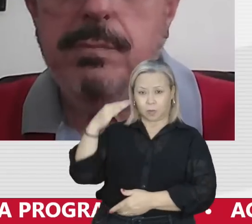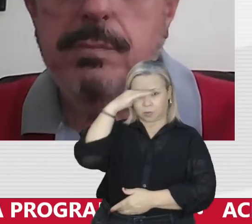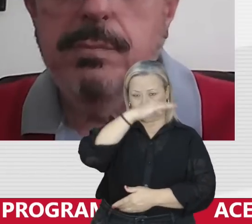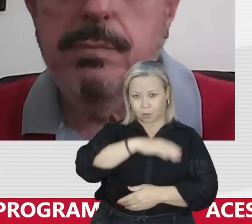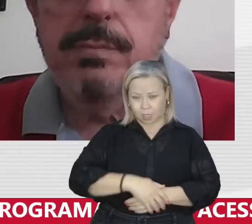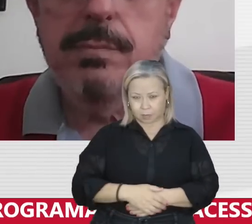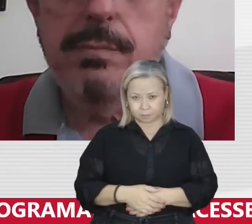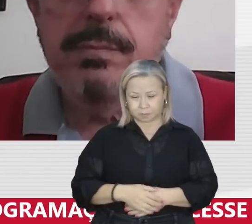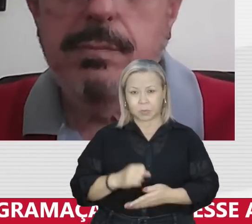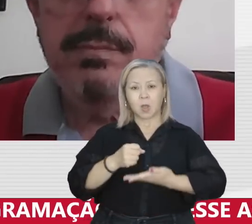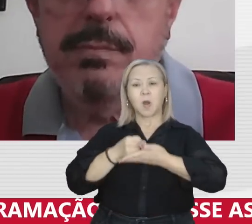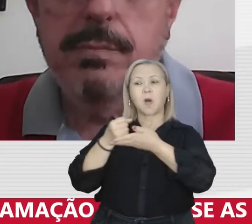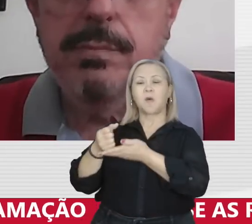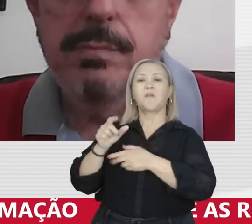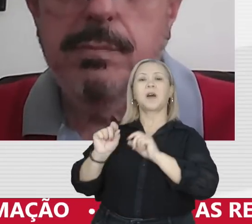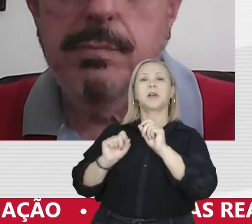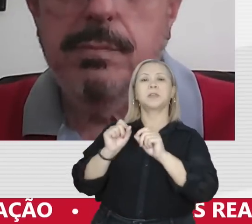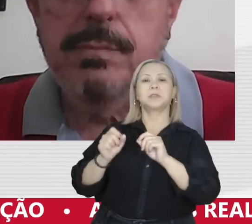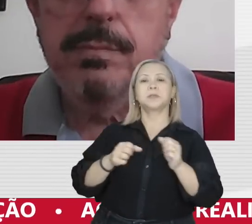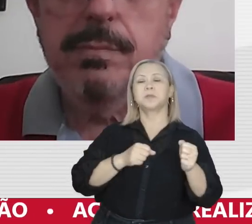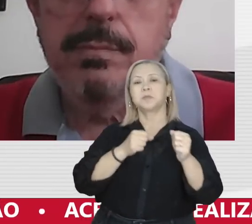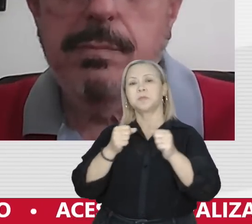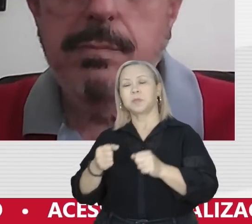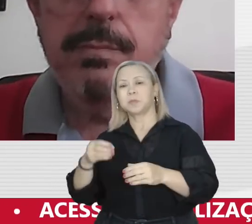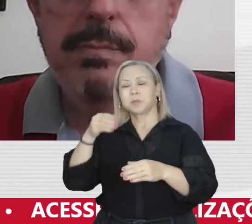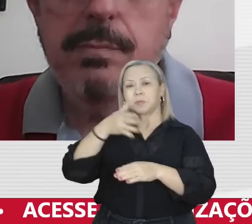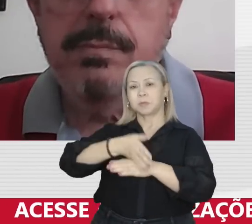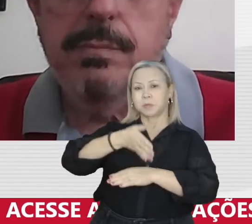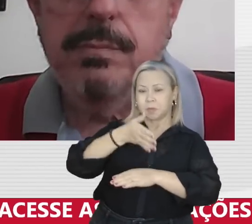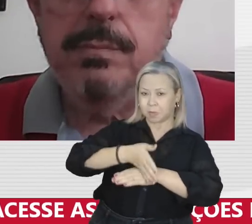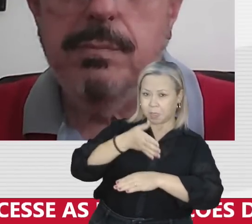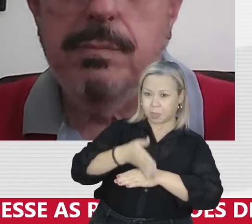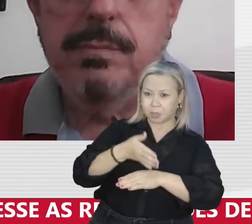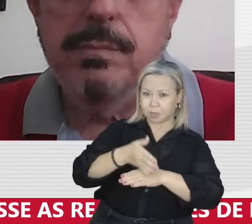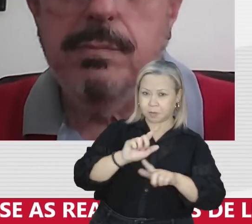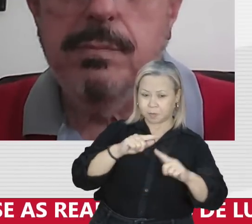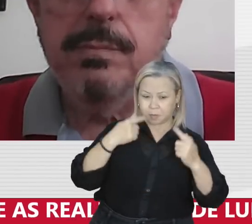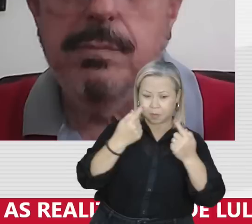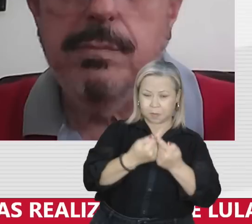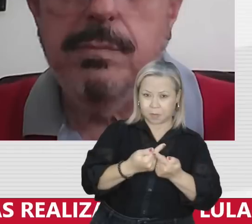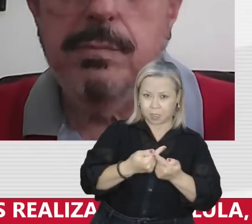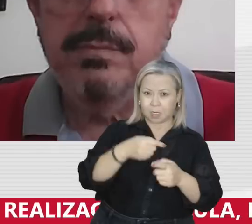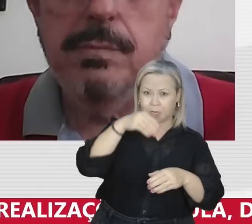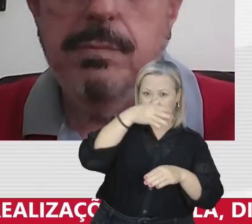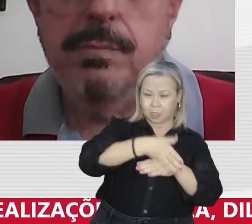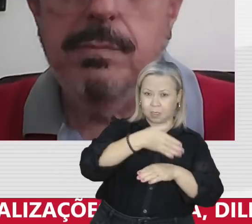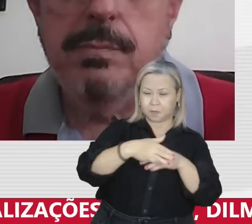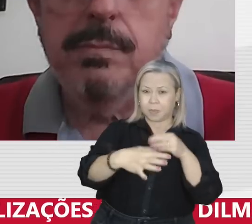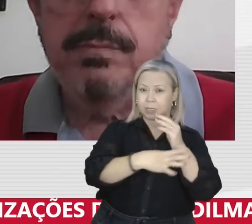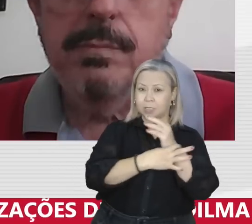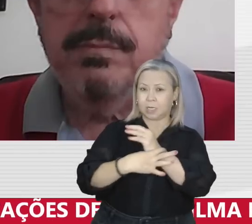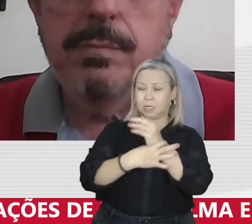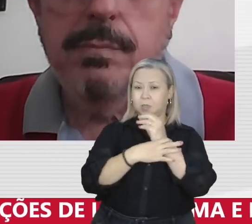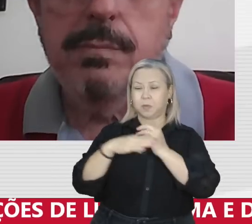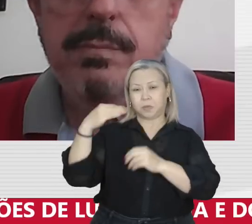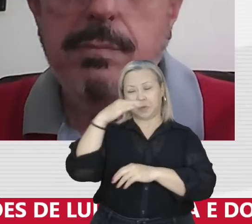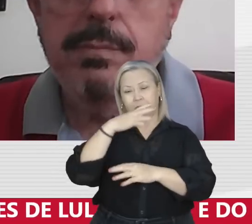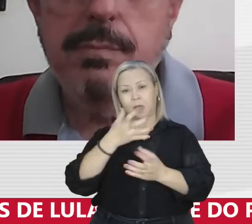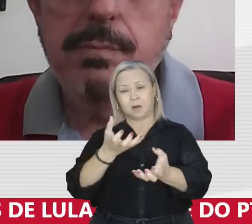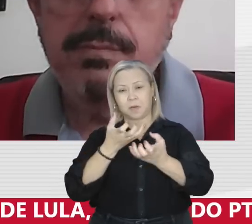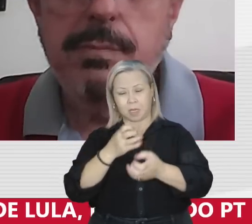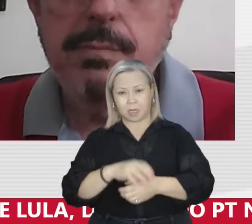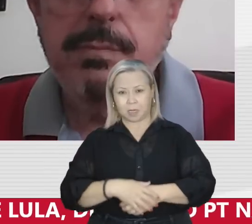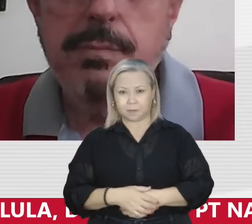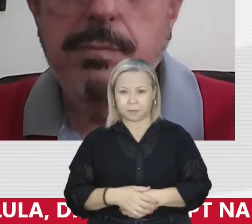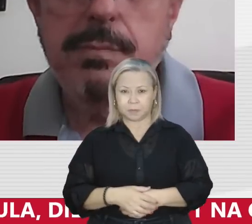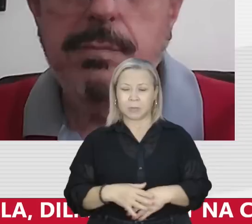oferece, assim, ela pode ser parte, está bem enfronhada nas garantias que o Bolsonaro pretende, ela